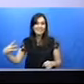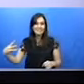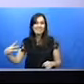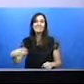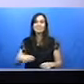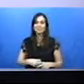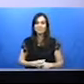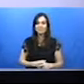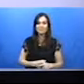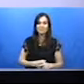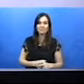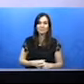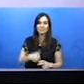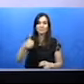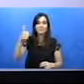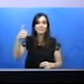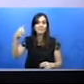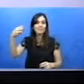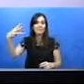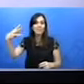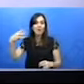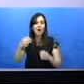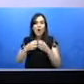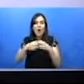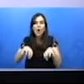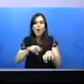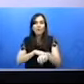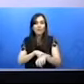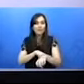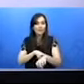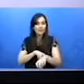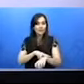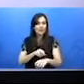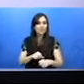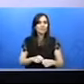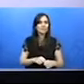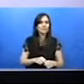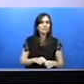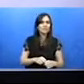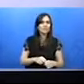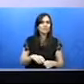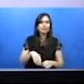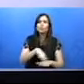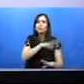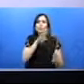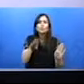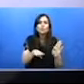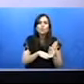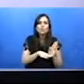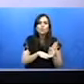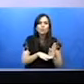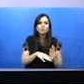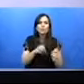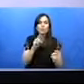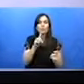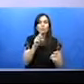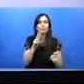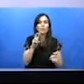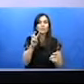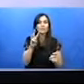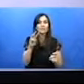13. 13 ovos verdes. E no total, 1, 2,